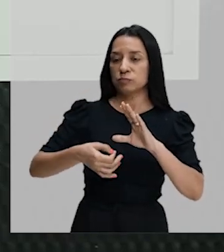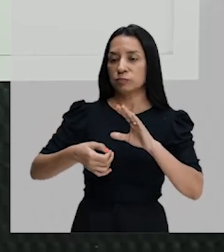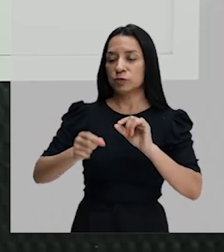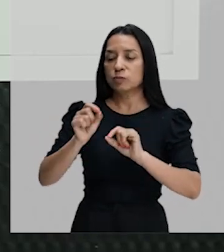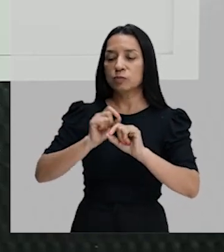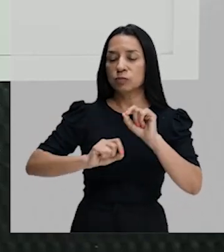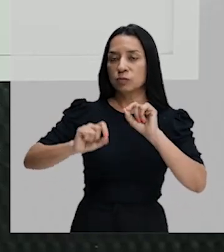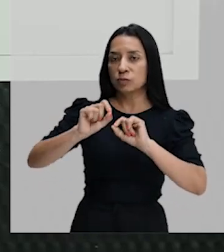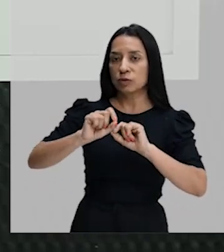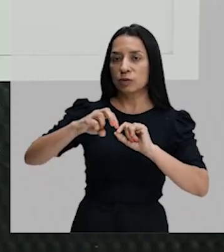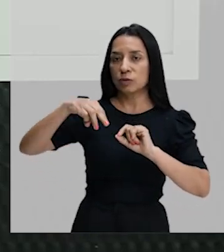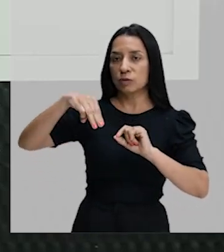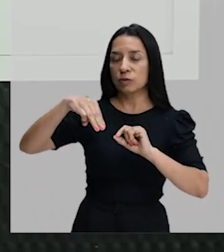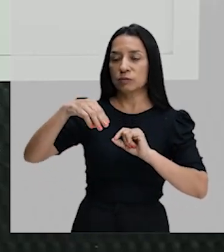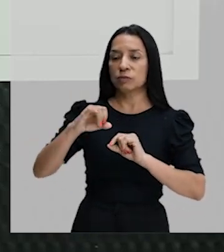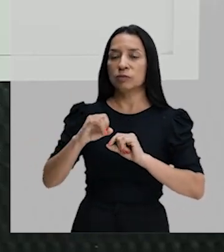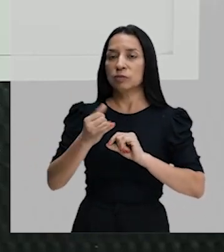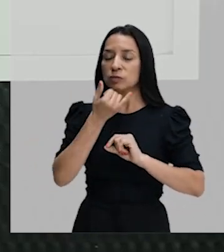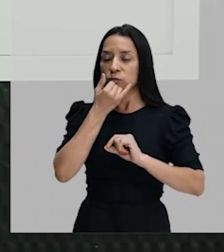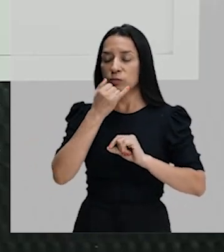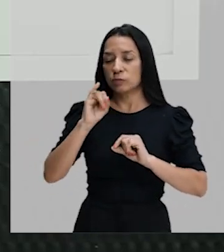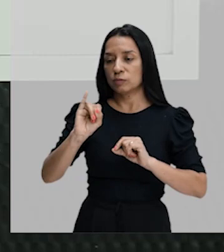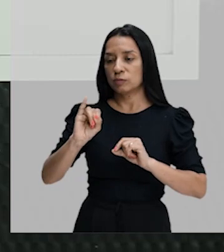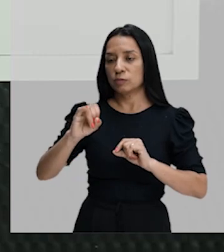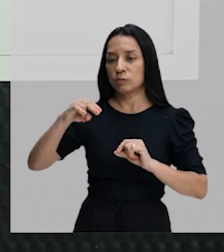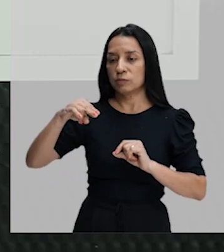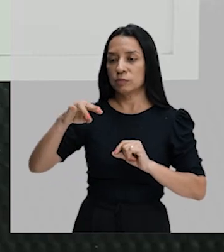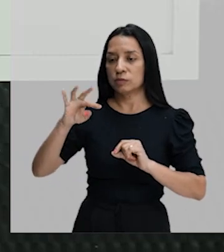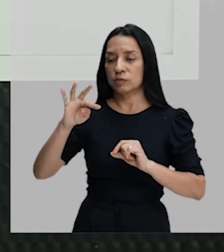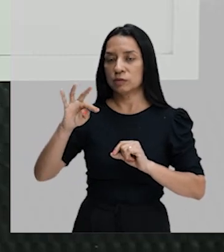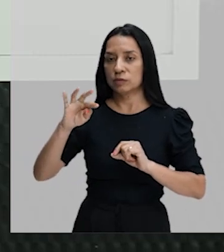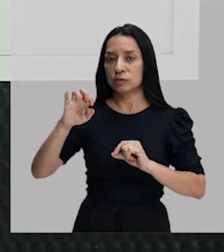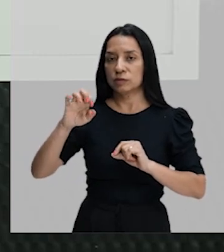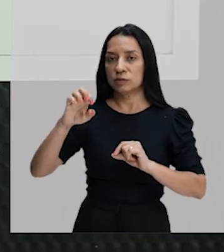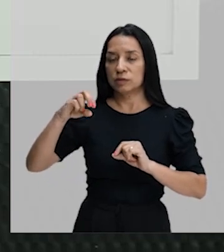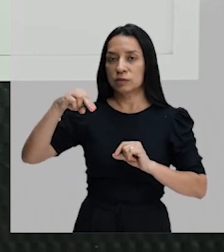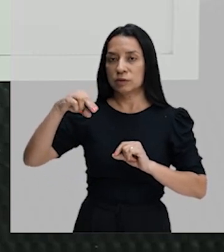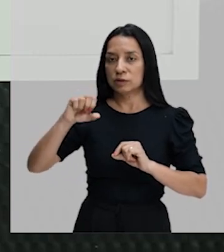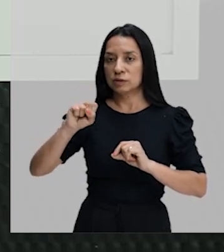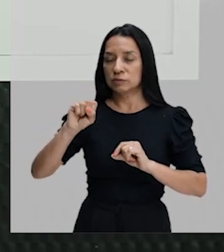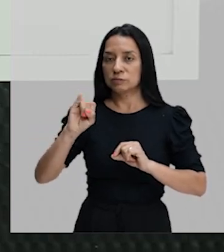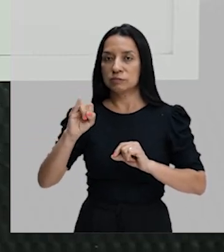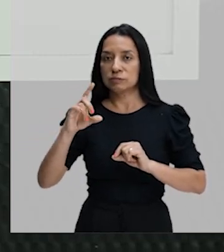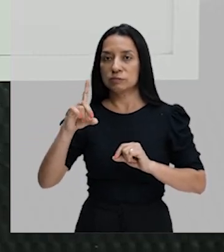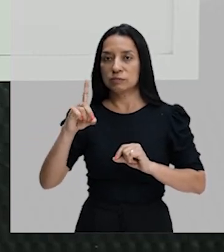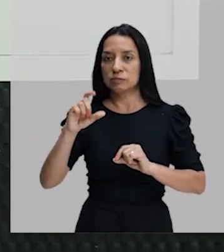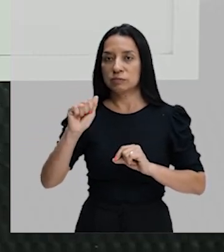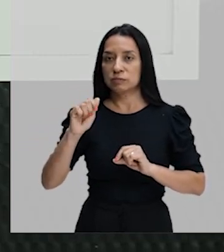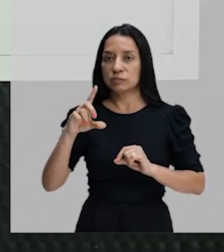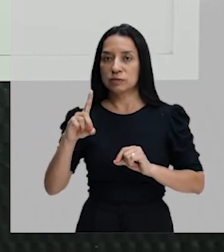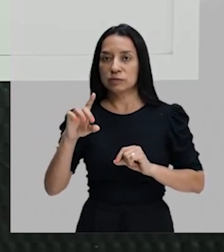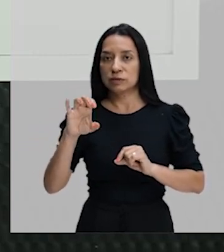será a intensidade ou módulo. Então, vamos lá, né?